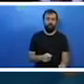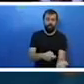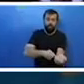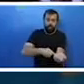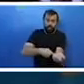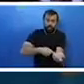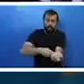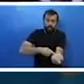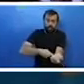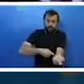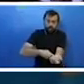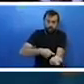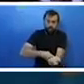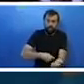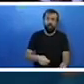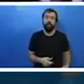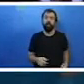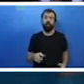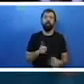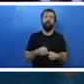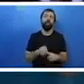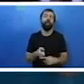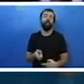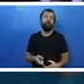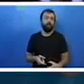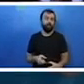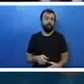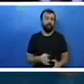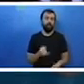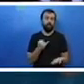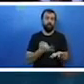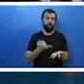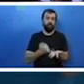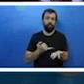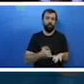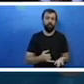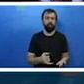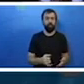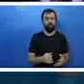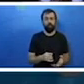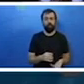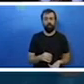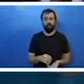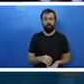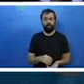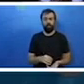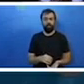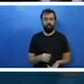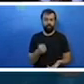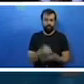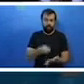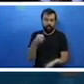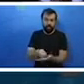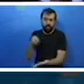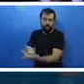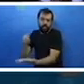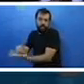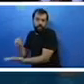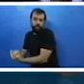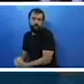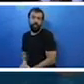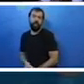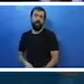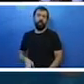atrasados. A coroa cobrava imposto. Só que quando o minerador não tinha dinheiro para pagar, eles iam pegando os